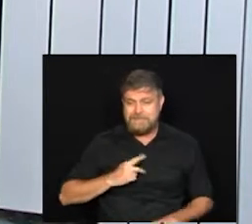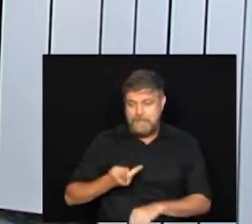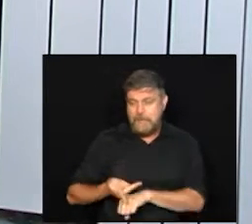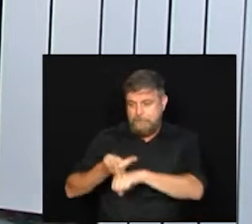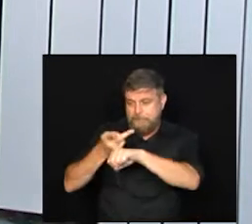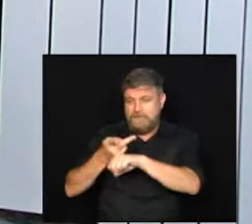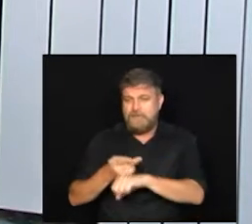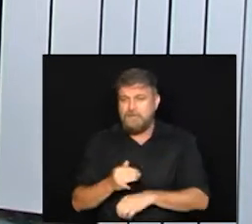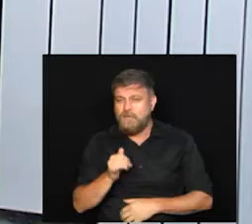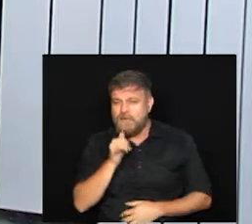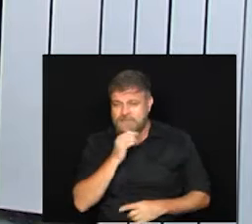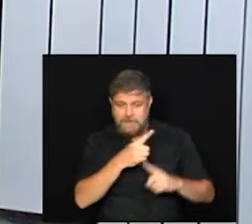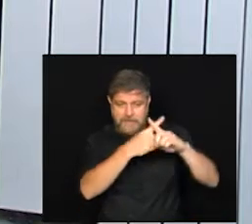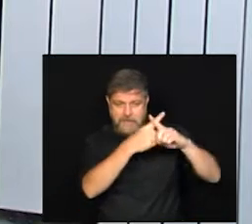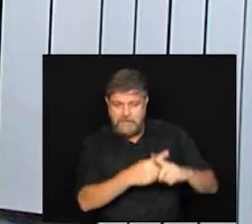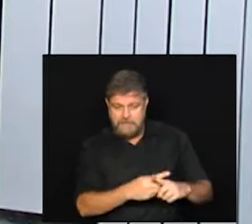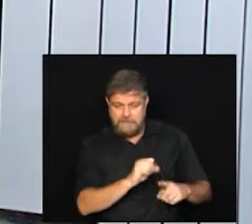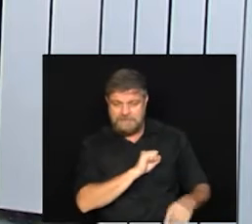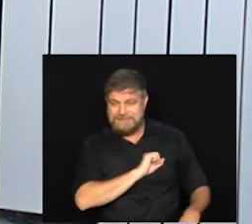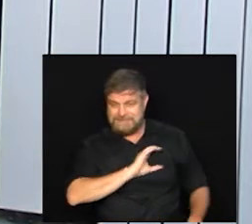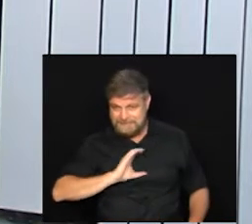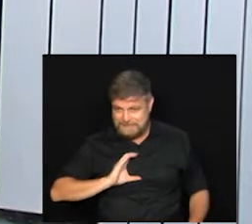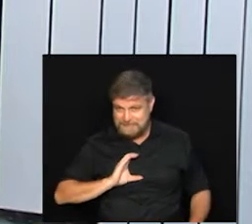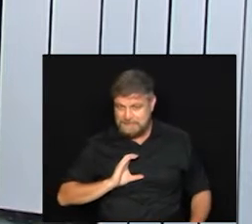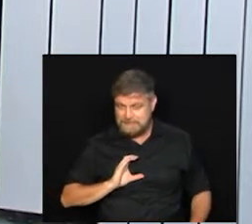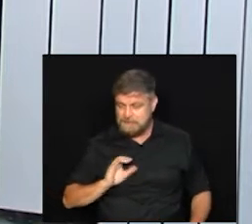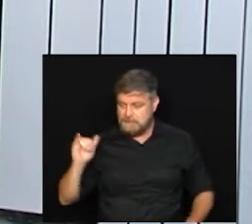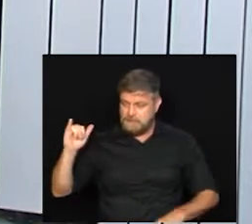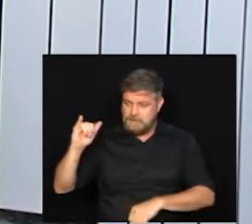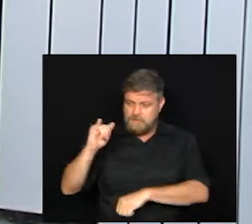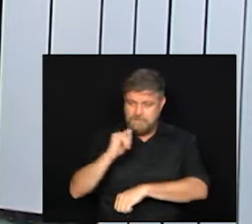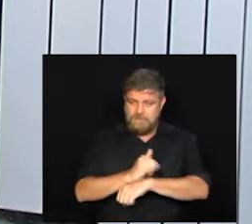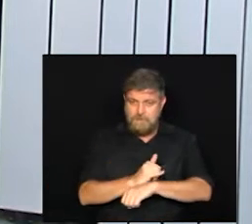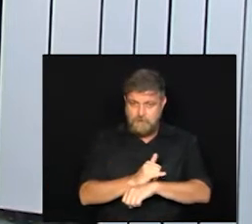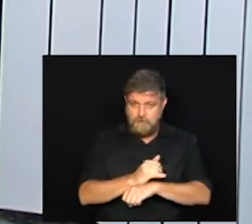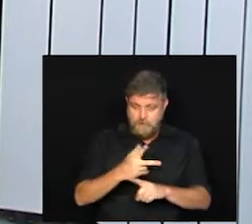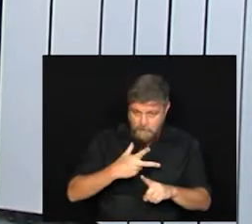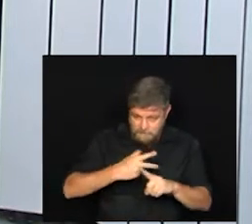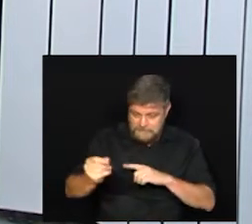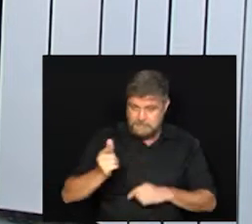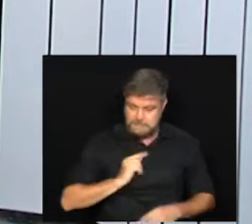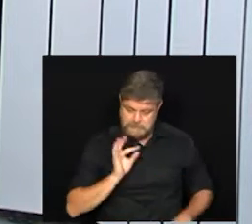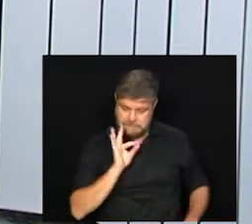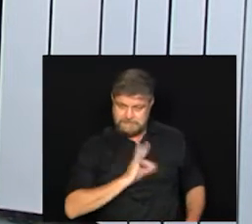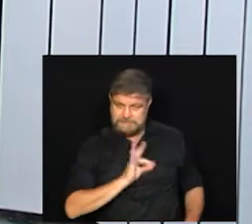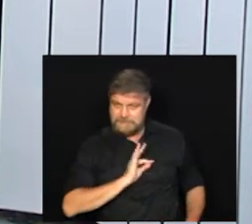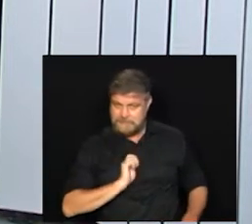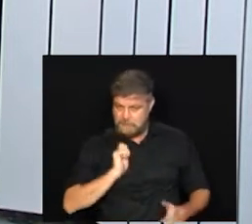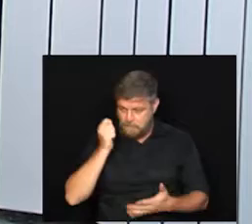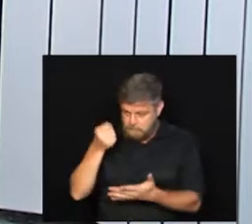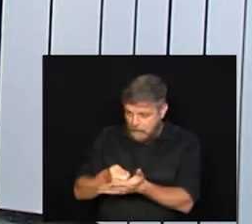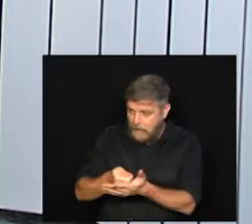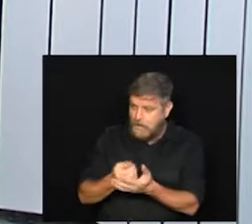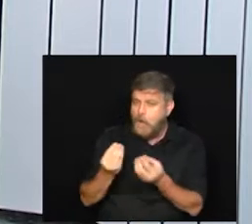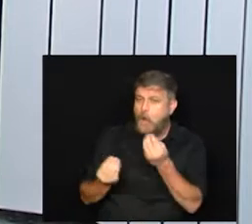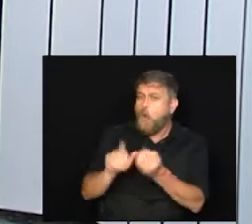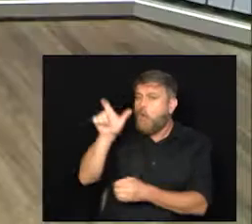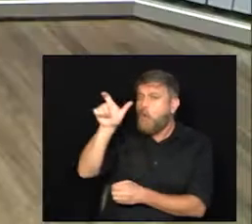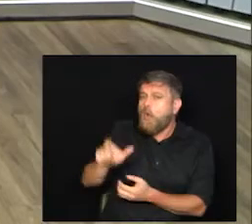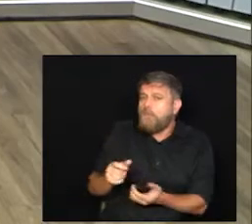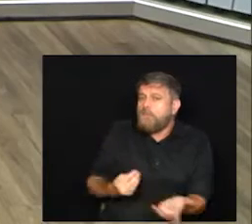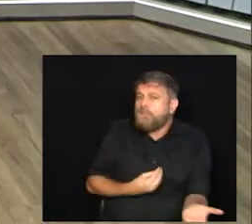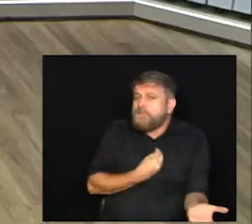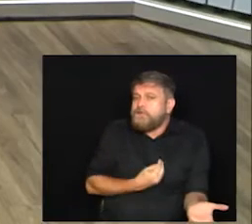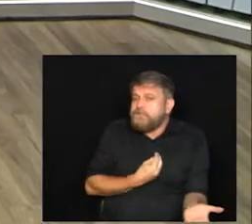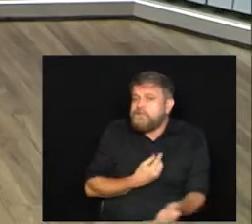exemplo, esse que você ia disputar na cidade de Santa Catarina. O campeão, ele leva uma premiação em dinheiro. Como é que você consegue se